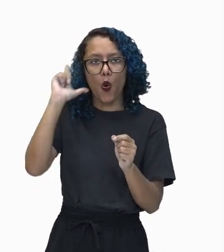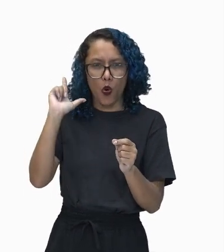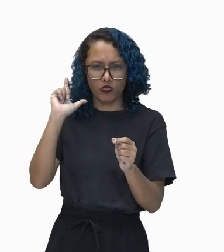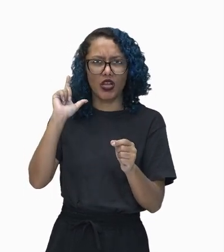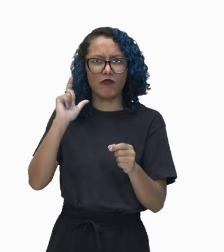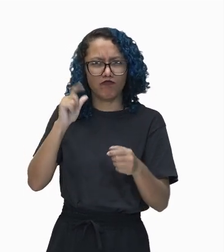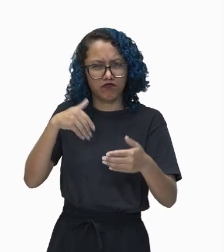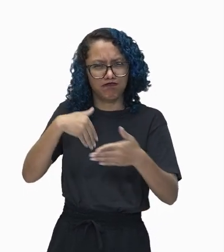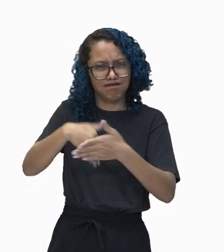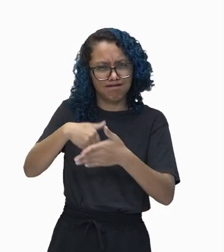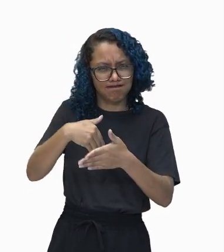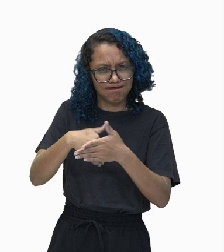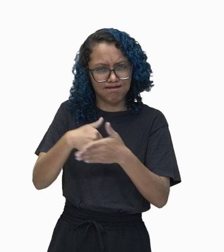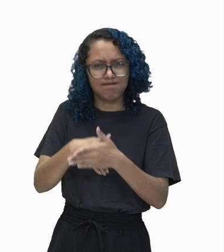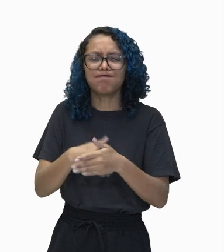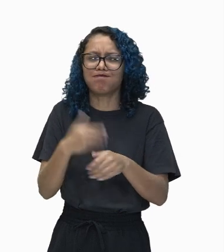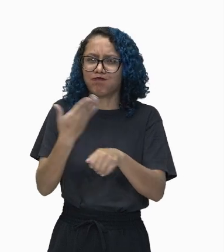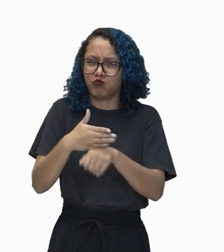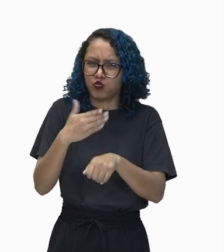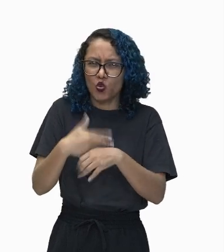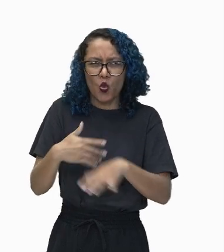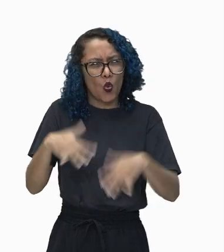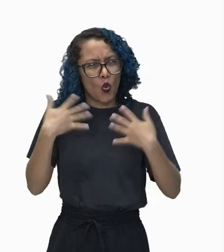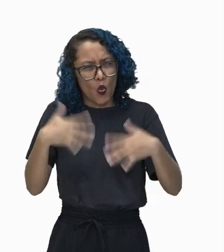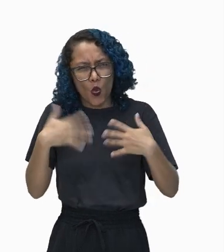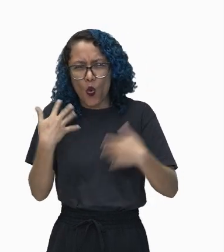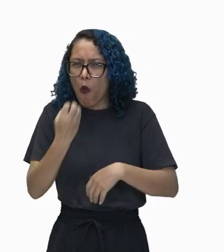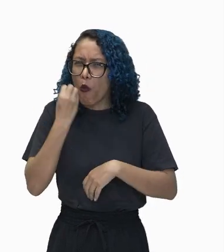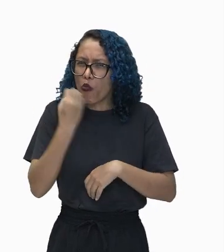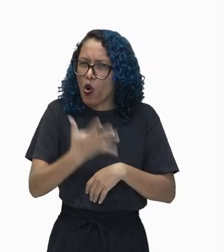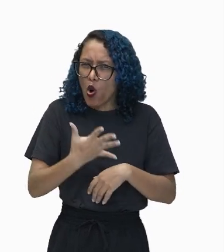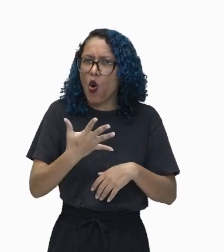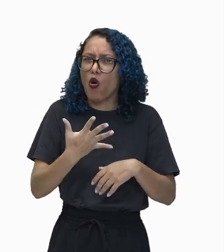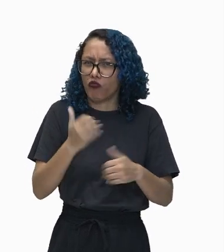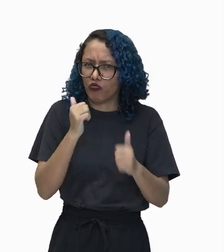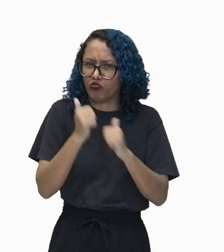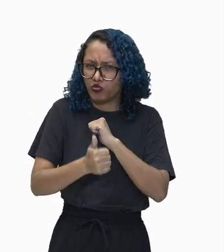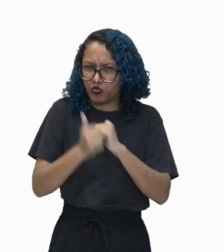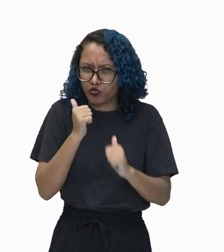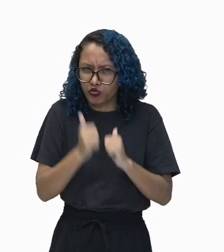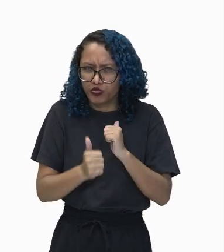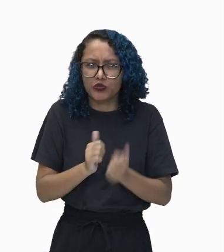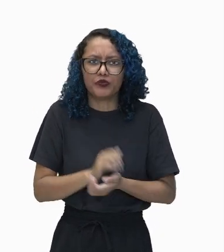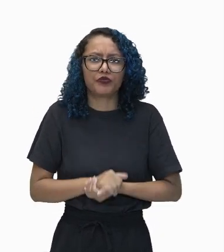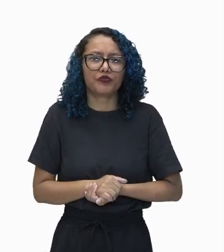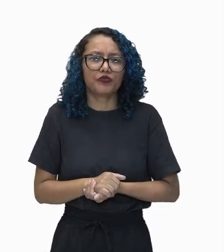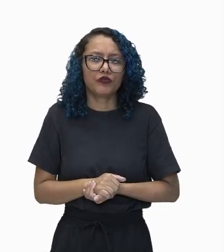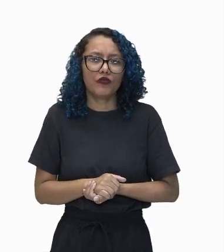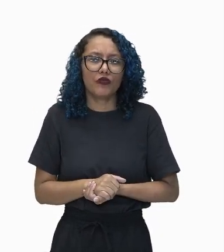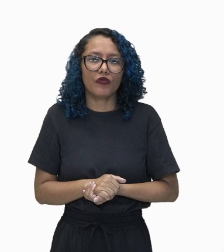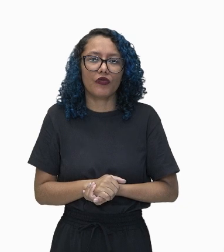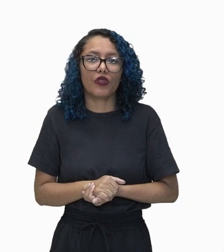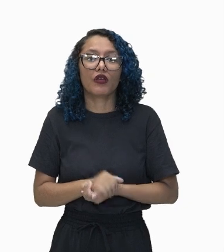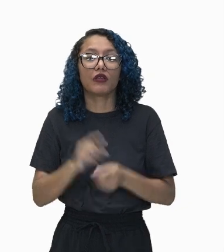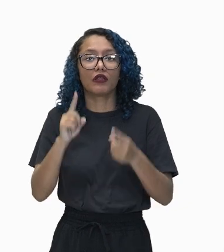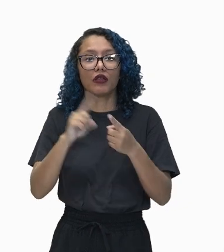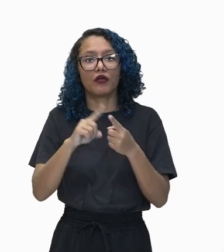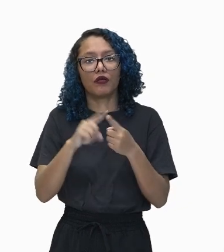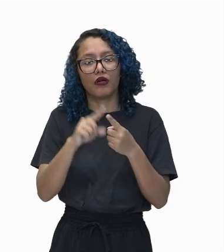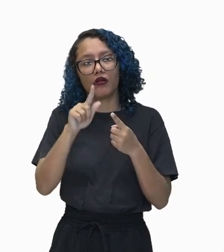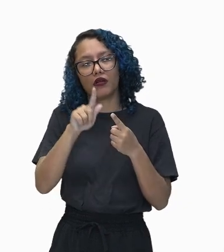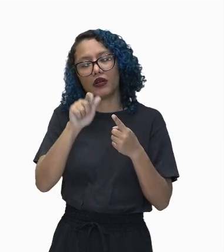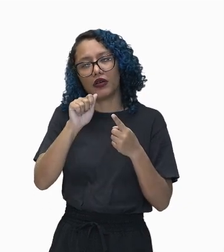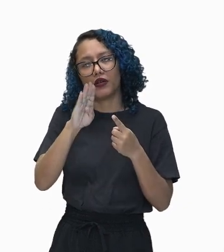né? Muito bem, olha só. Então vamos lá, vamos prosseguindo. Nós temos aí Gabigol, Pedro e